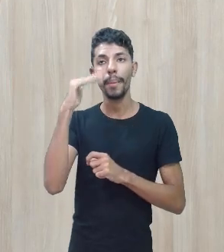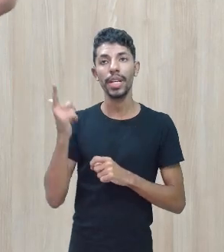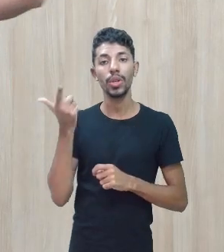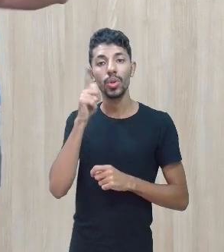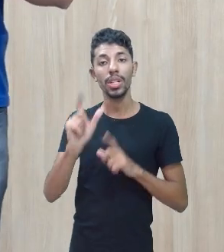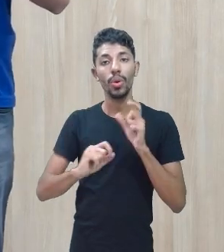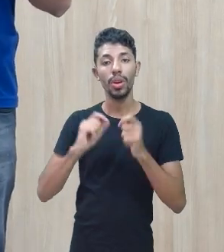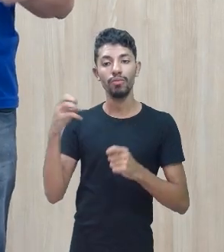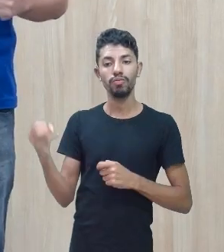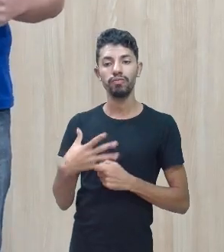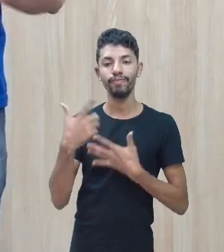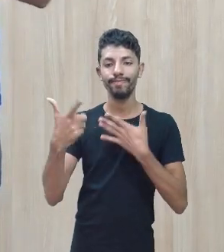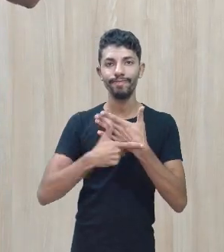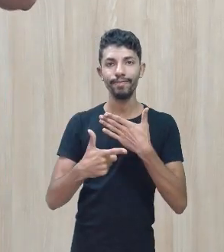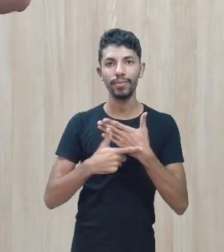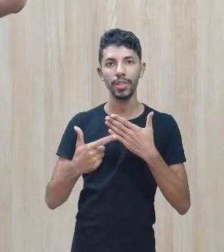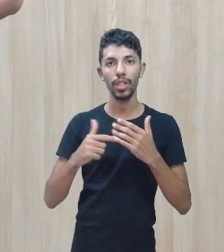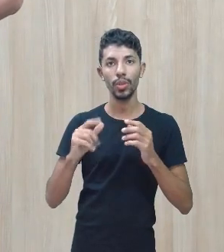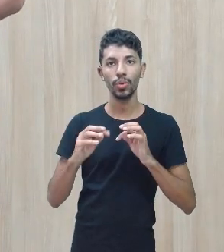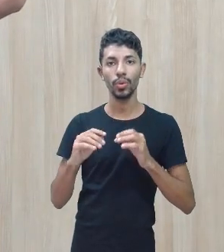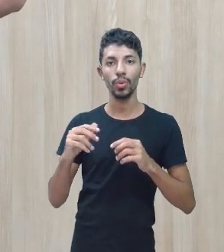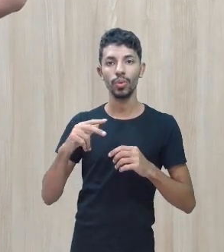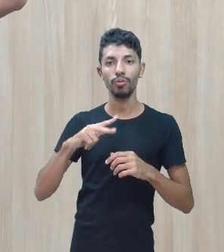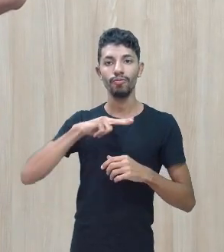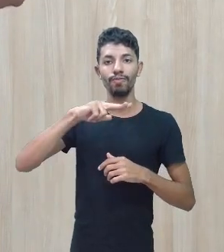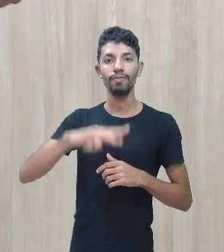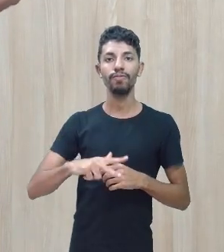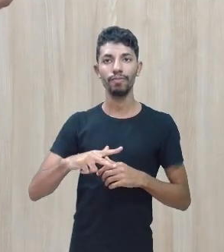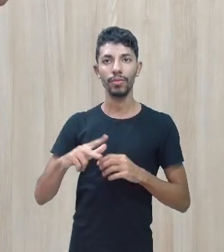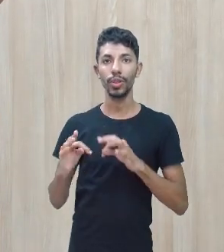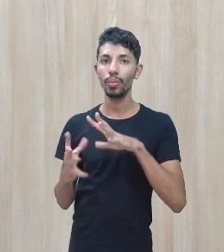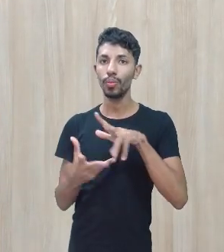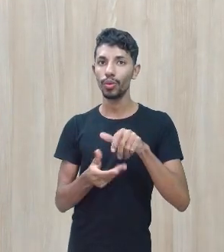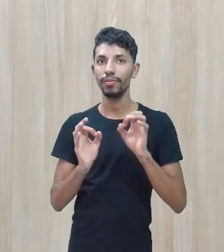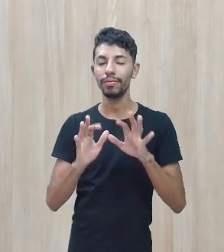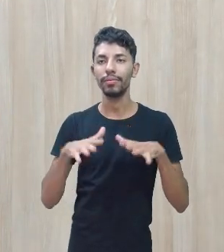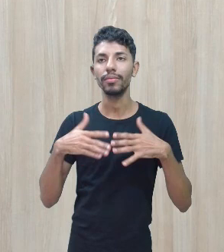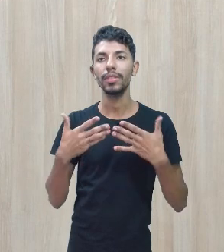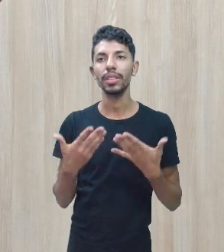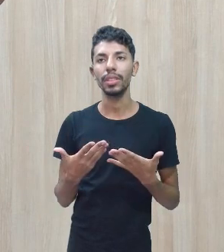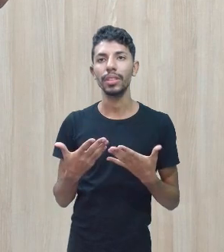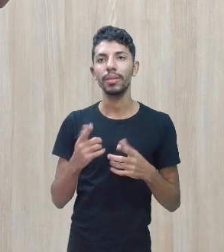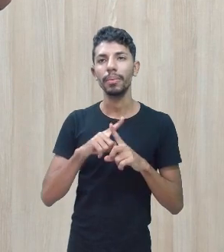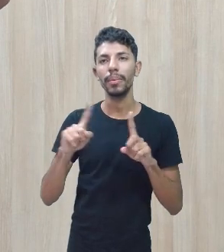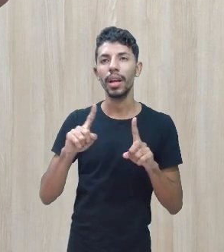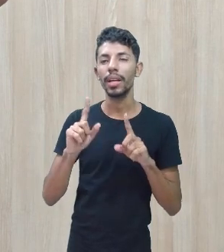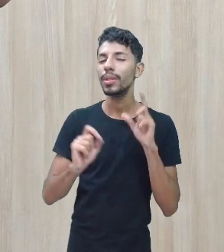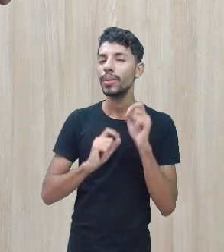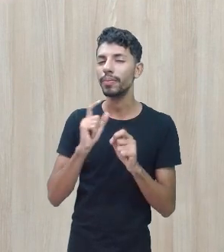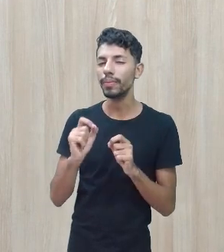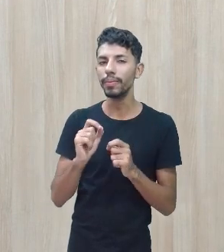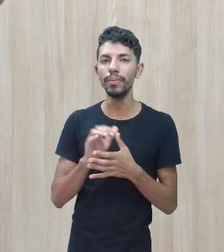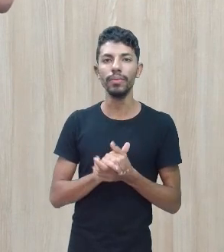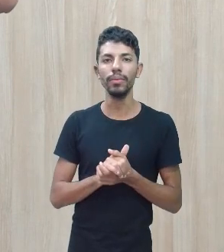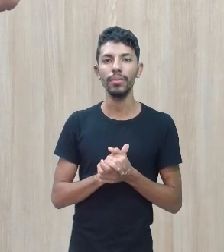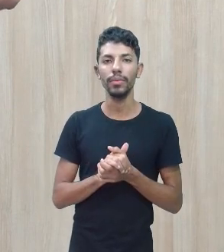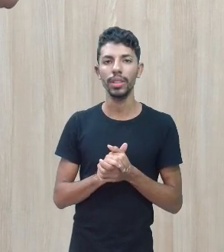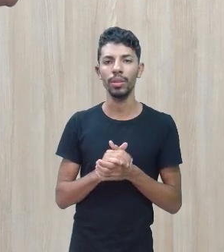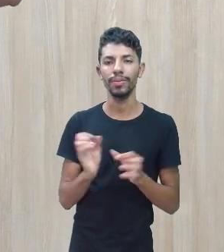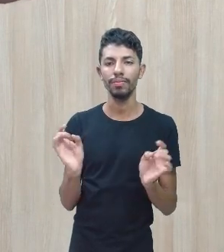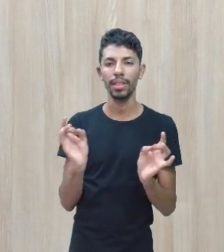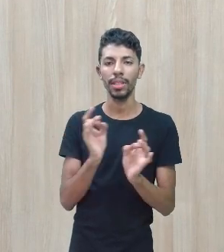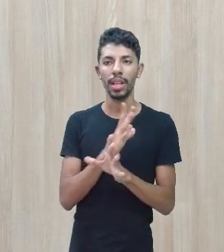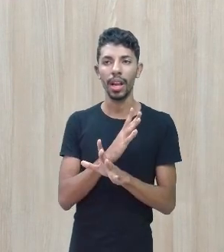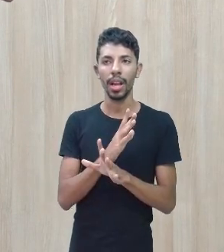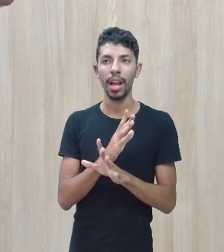no mundo português, no Império Português, tá certo? Só que, bom, passado o sufoco lá da Europa,